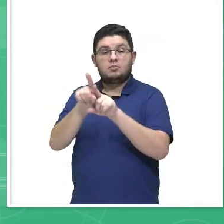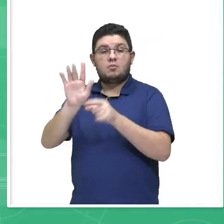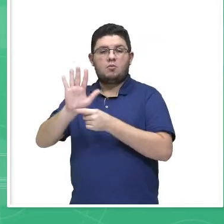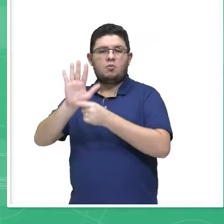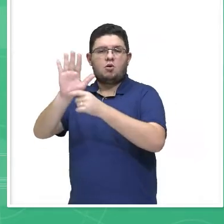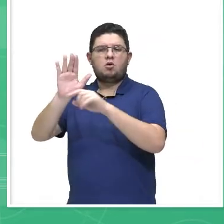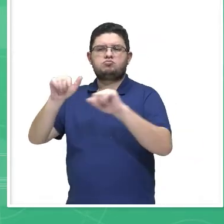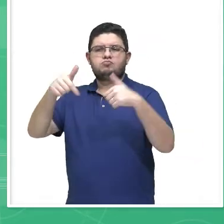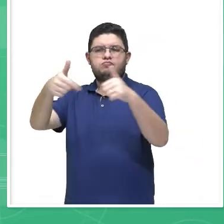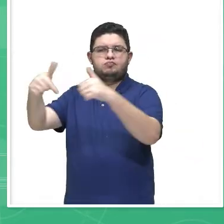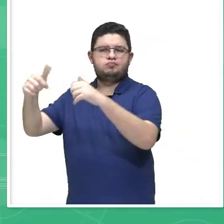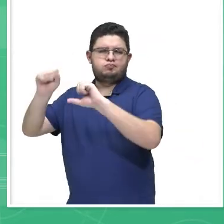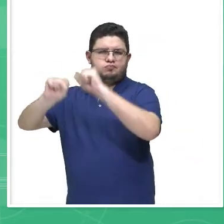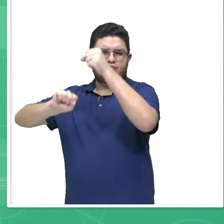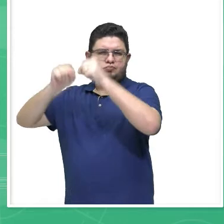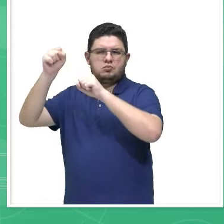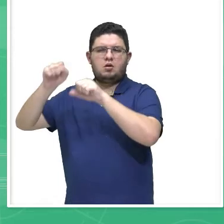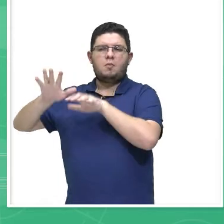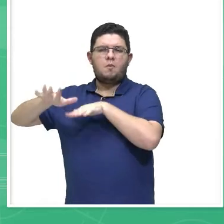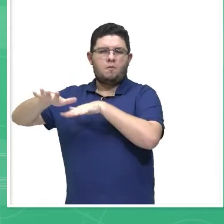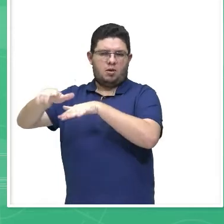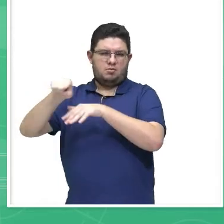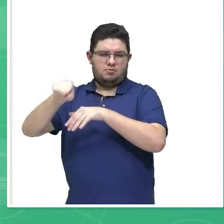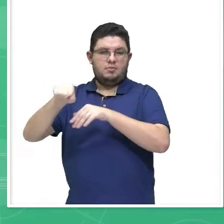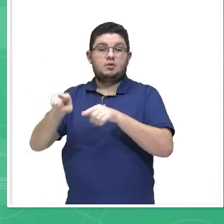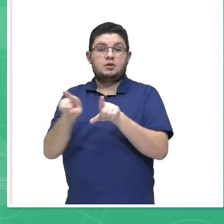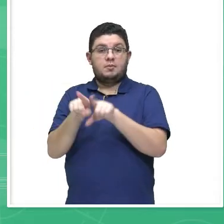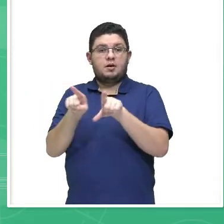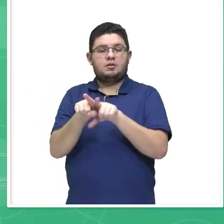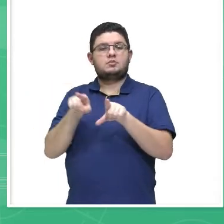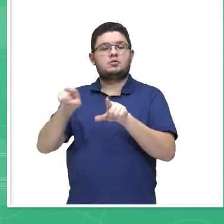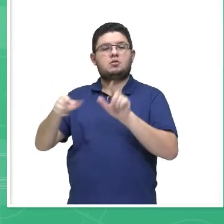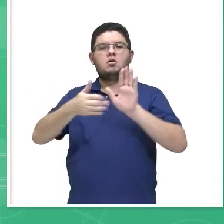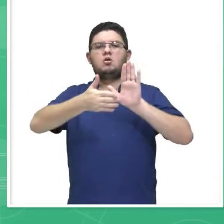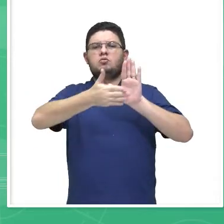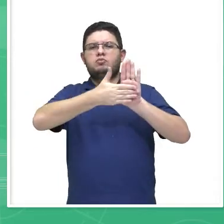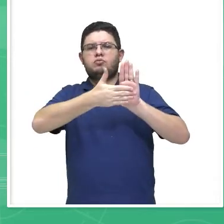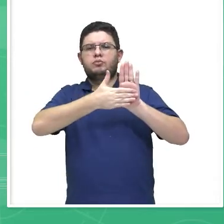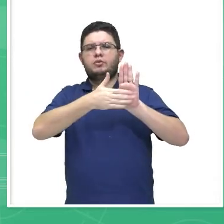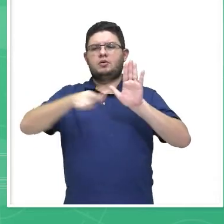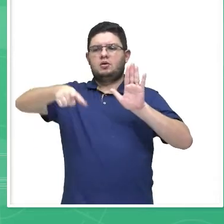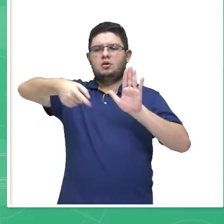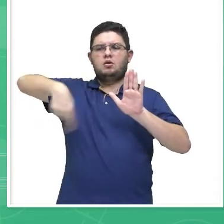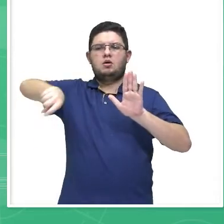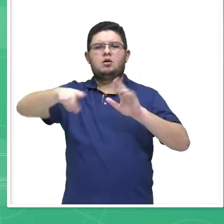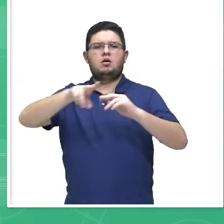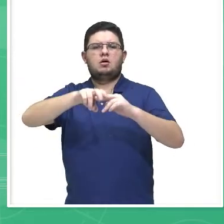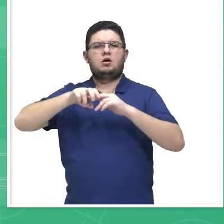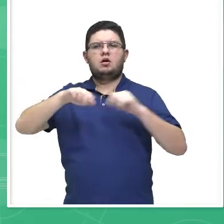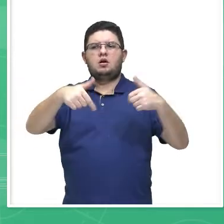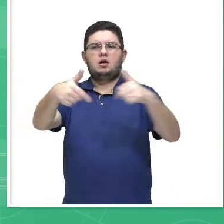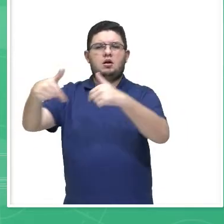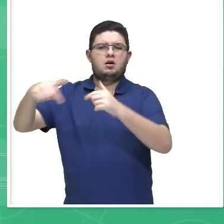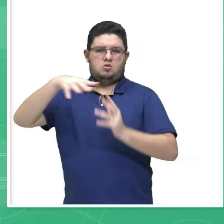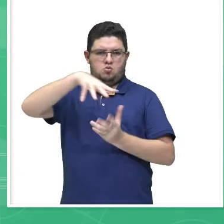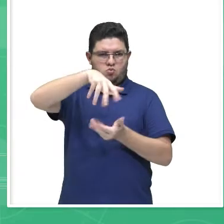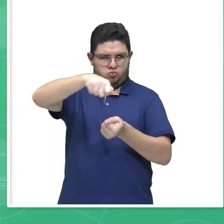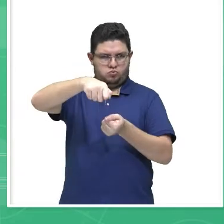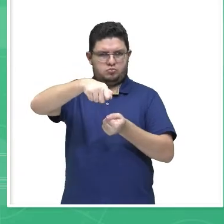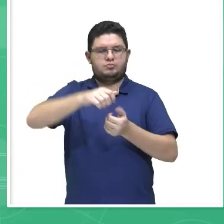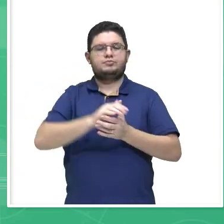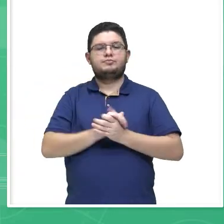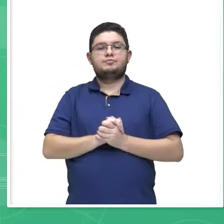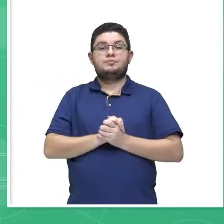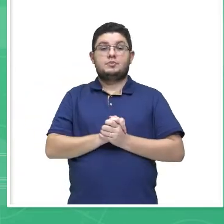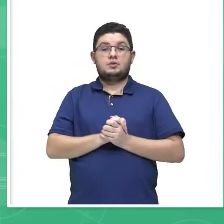apelo pela união dos operários no mundo todo. É uma pequena frase de Marx no